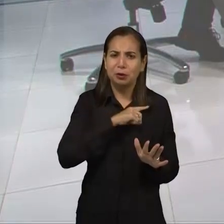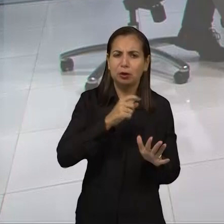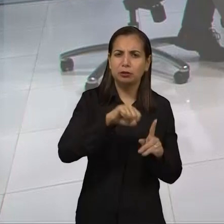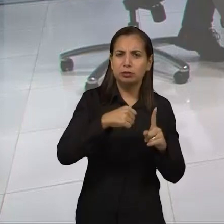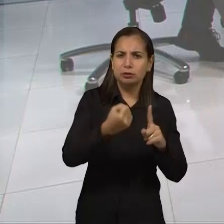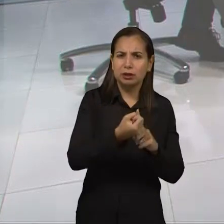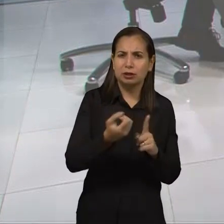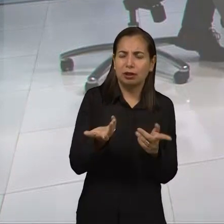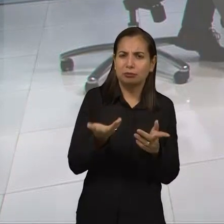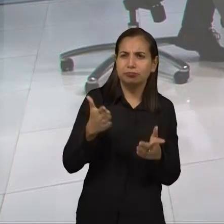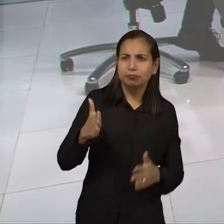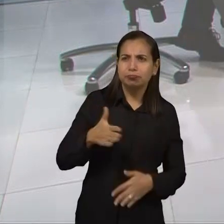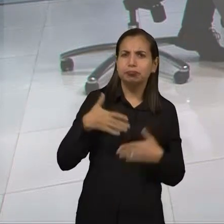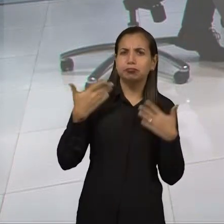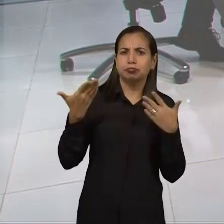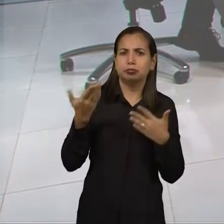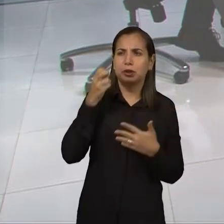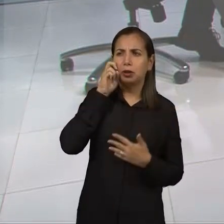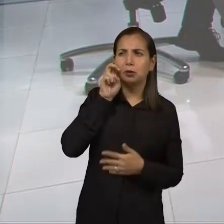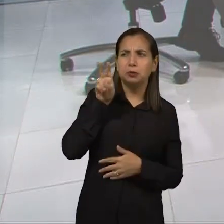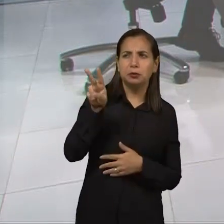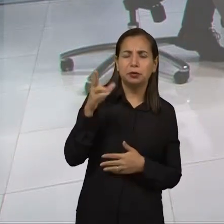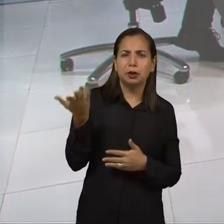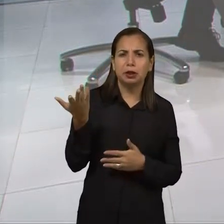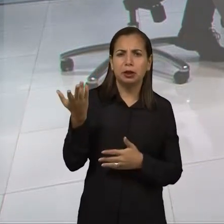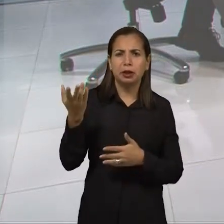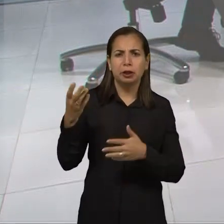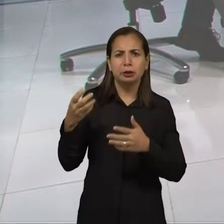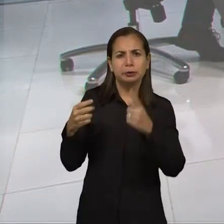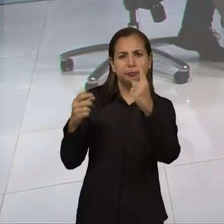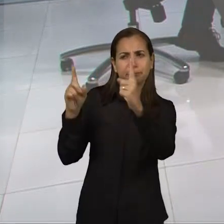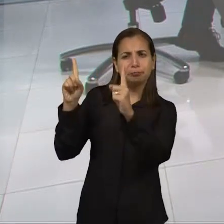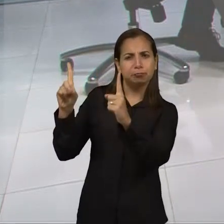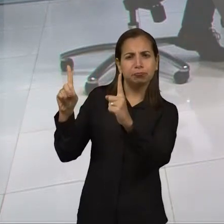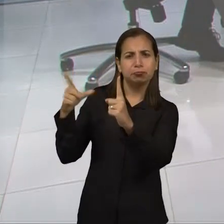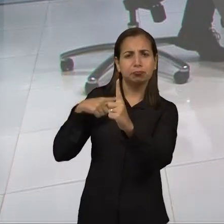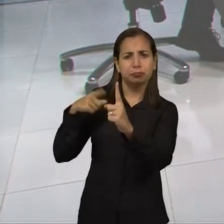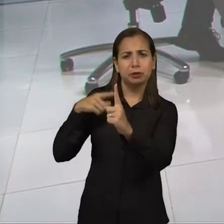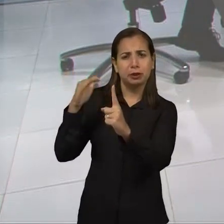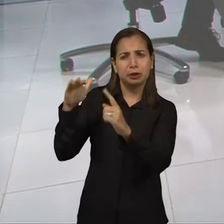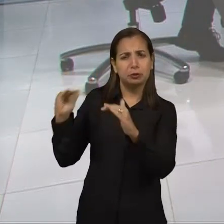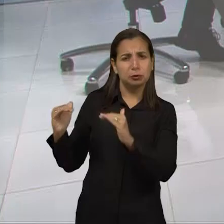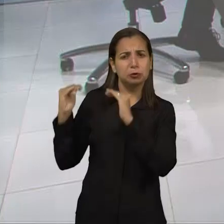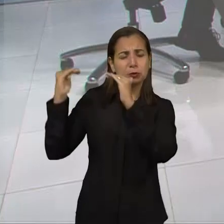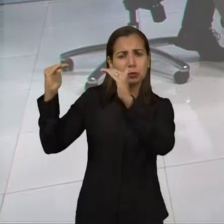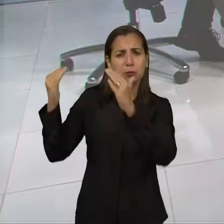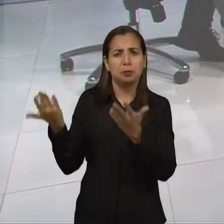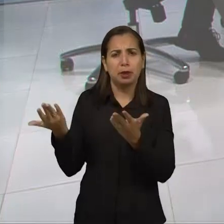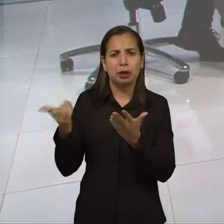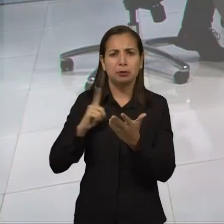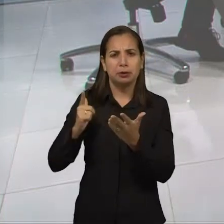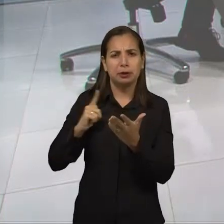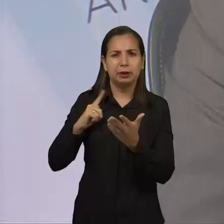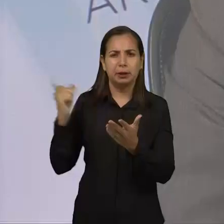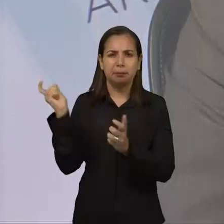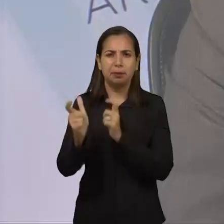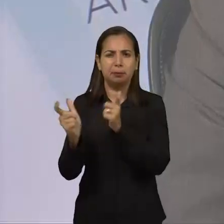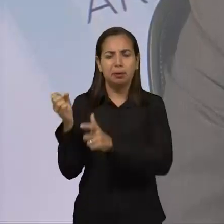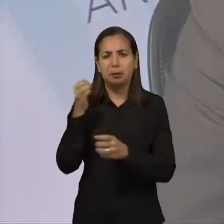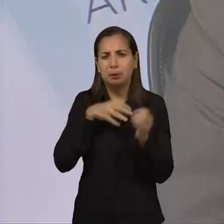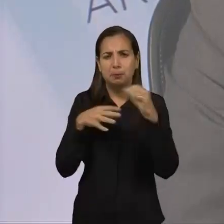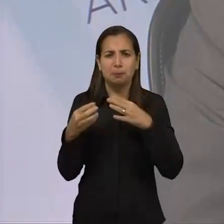Suprema o que nós estamos vendo, pelo menos esse é o sentimento. Eu queria colocar isso para observação. Doutor Hélio. Você